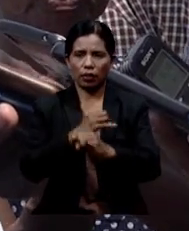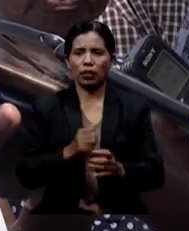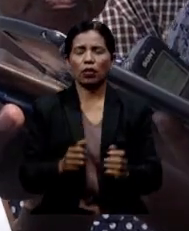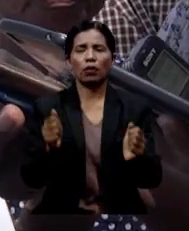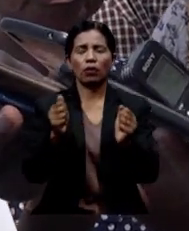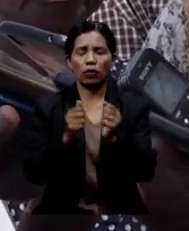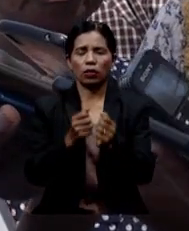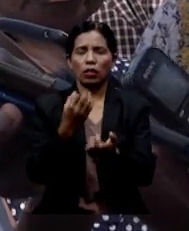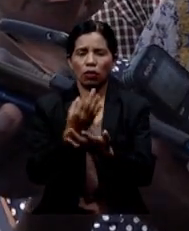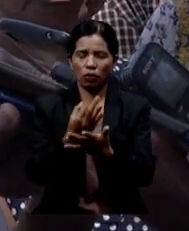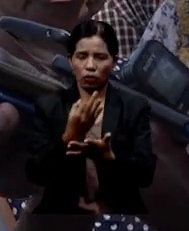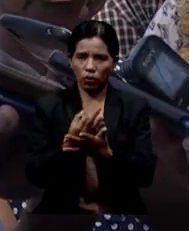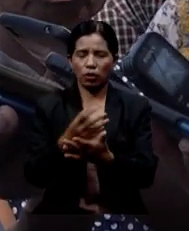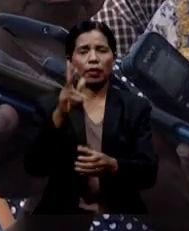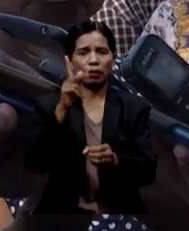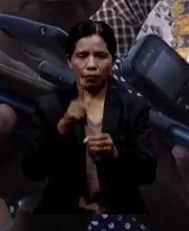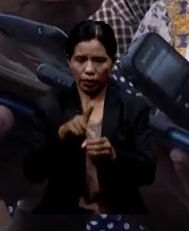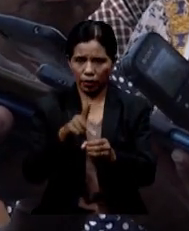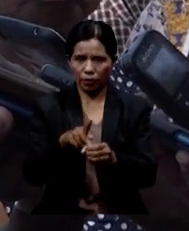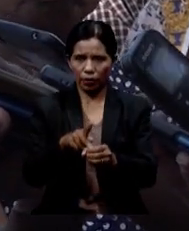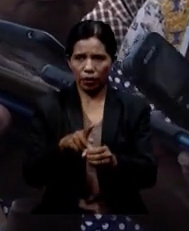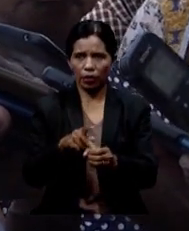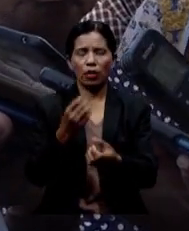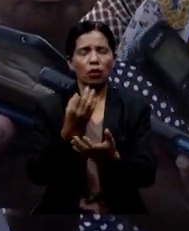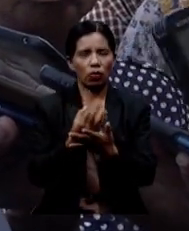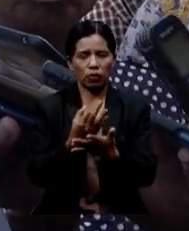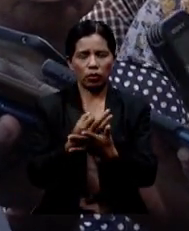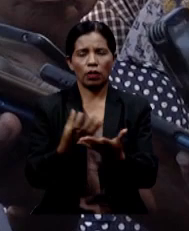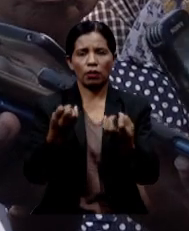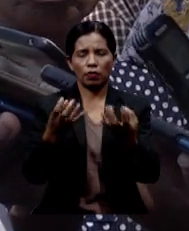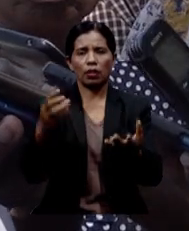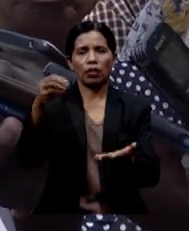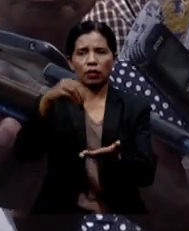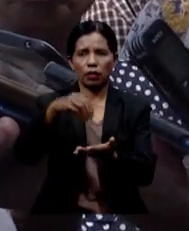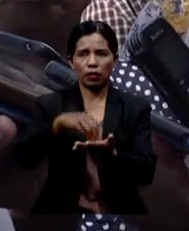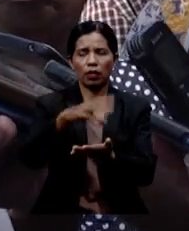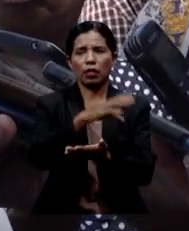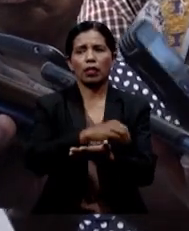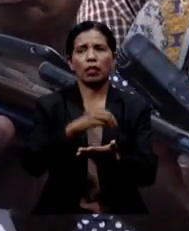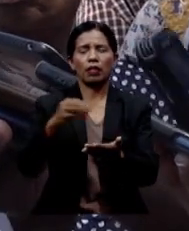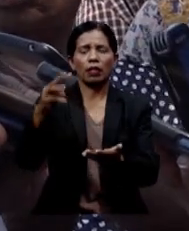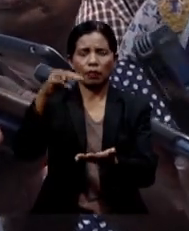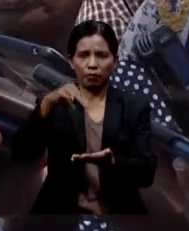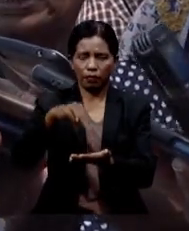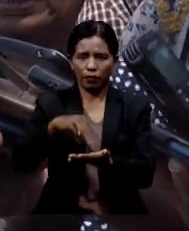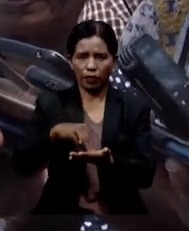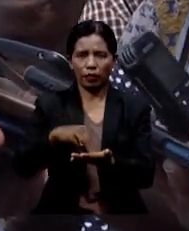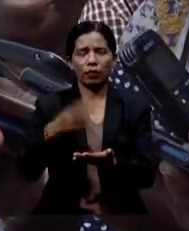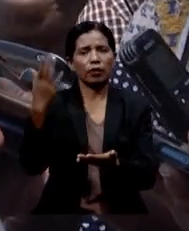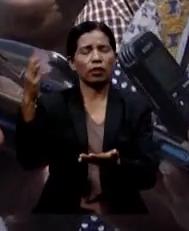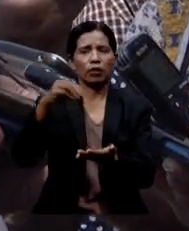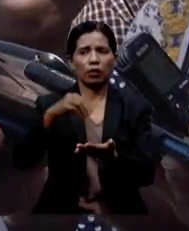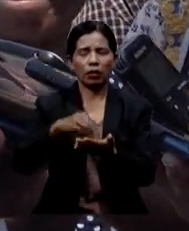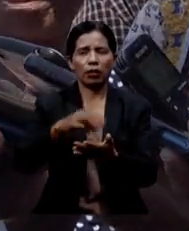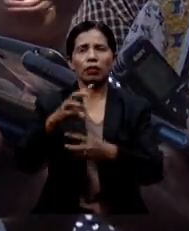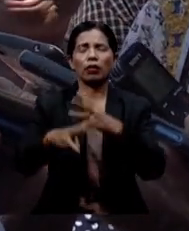tenho fundo soberano, ouça um pouquinho, investe e há mais de 1000 investimentos no